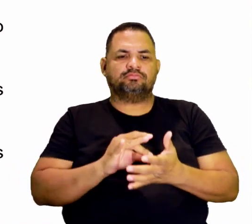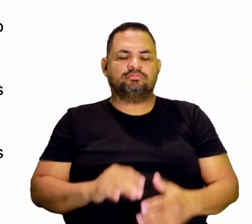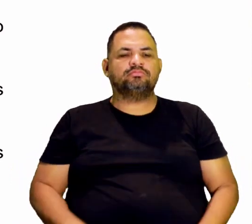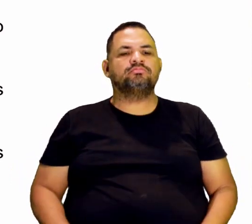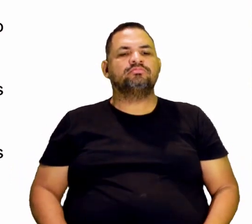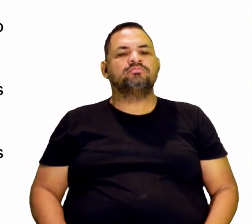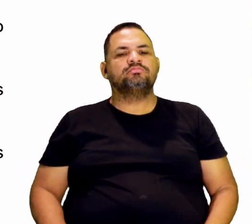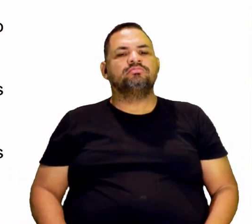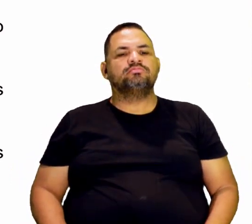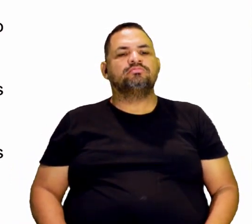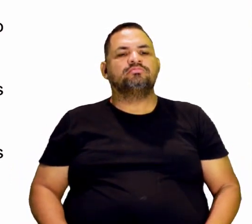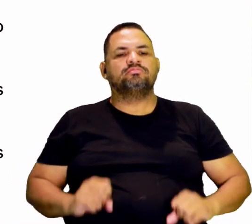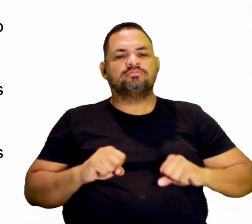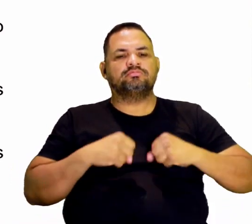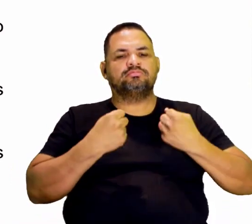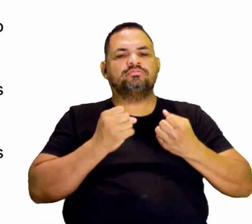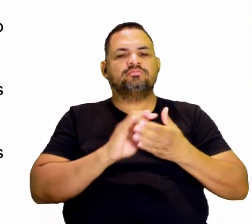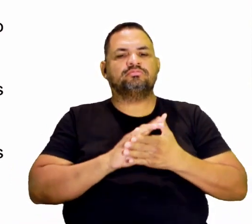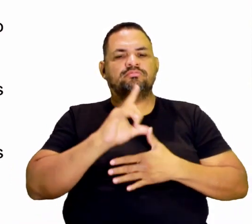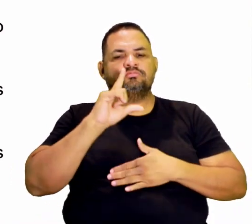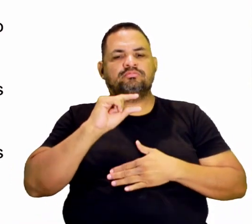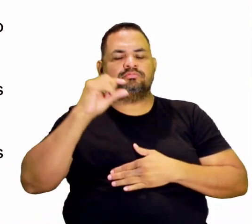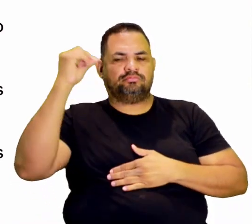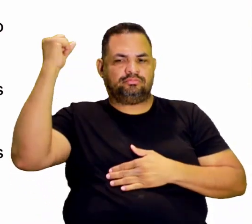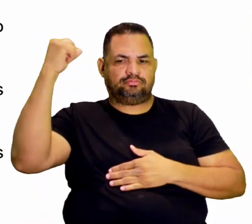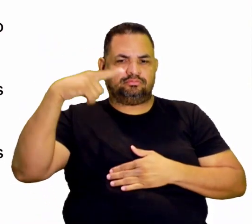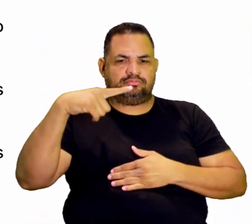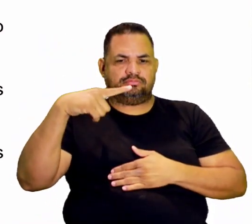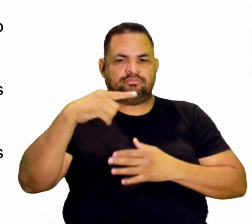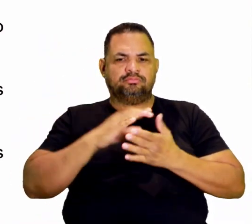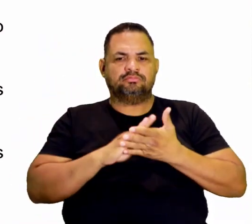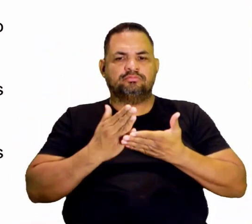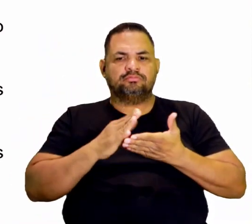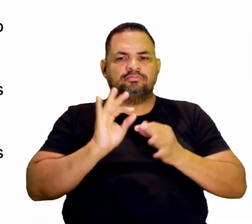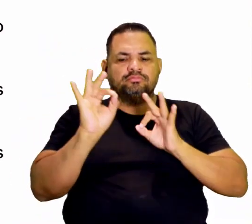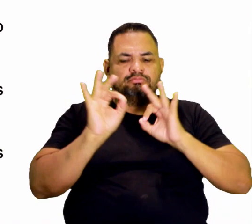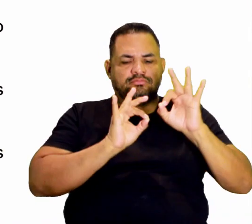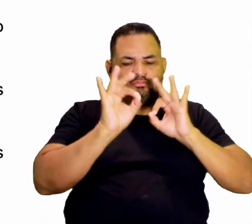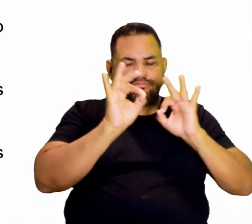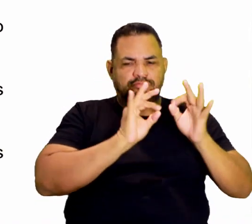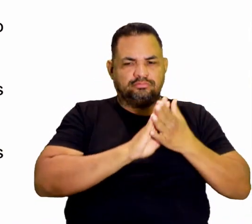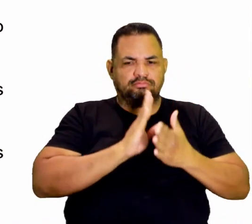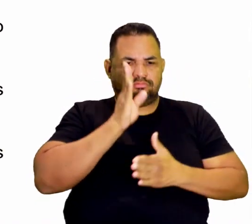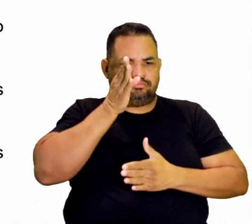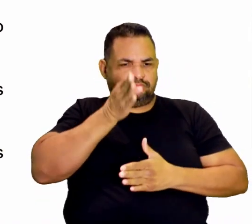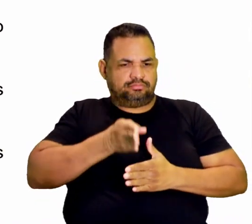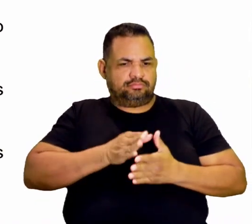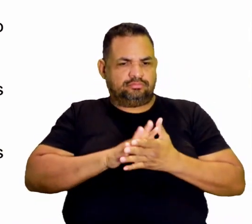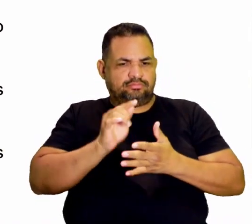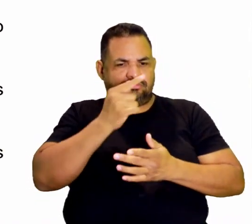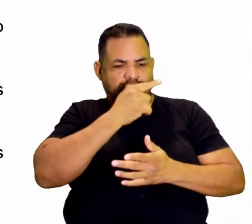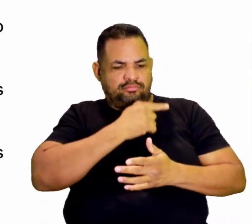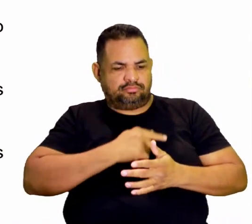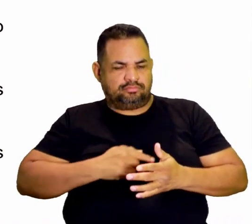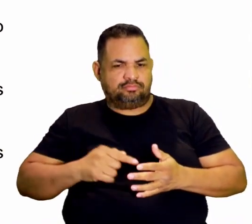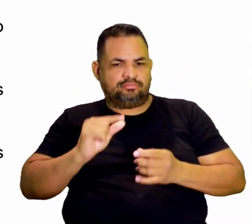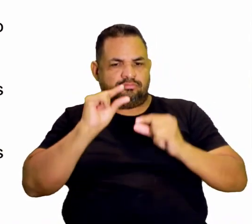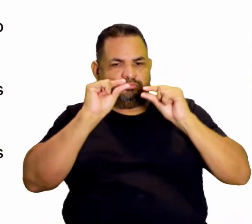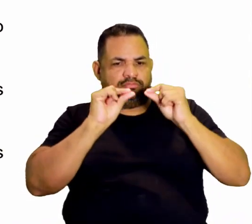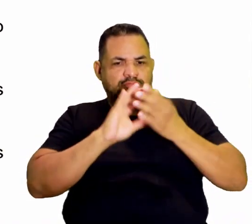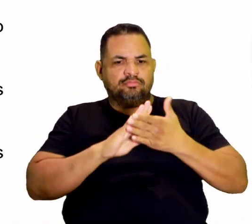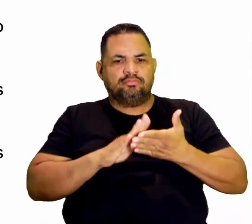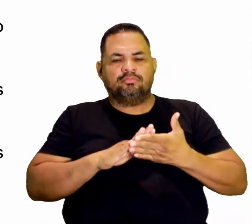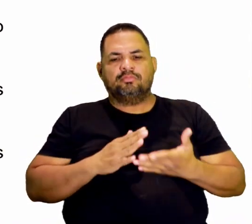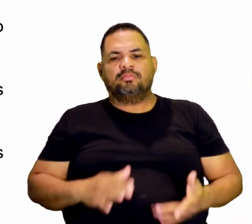realidade, pelo esforço de reduzir a luz, manter os traços retos e os contornos grossos e o